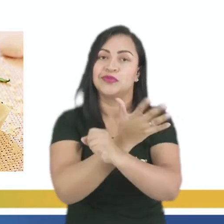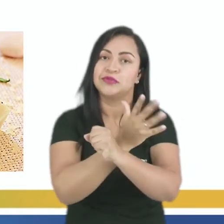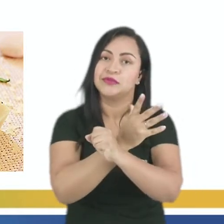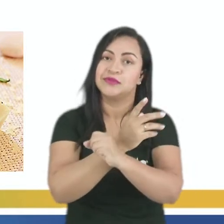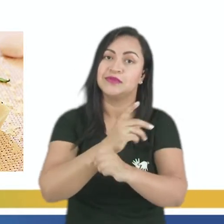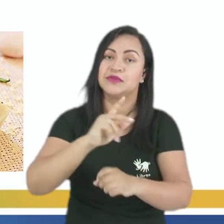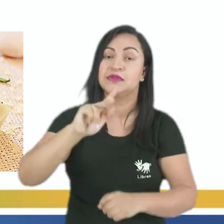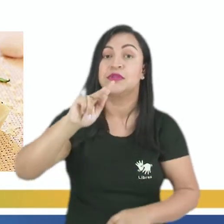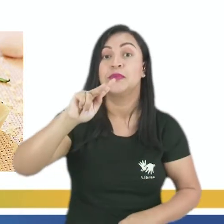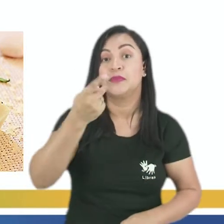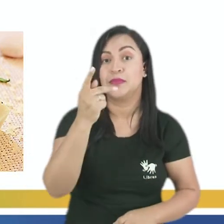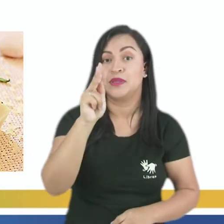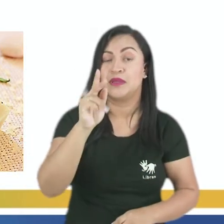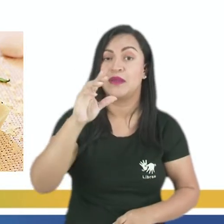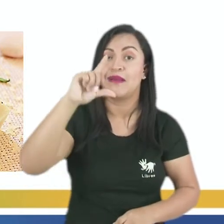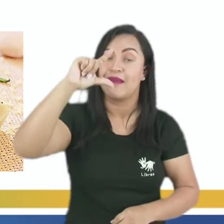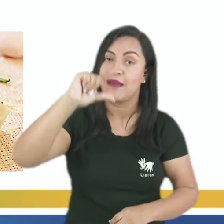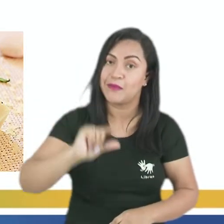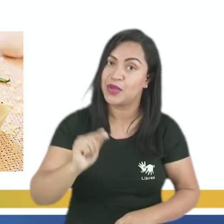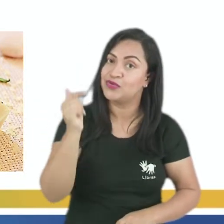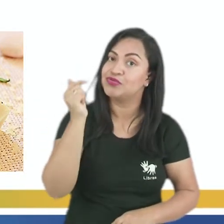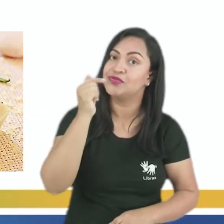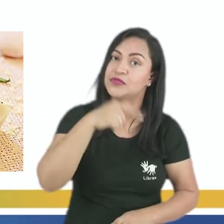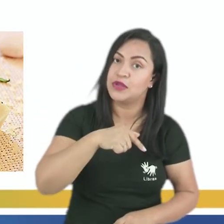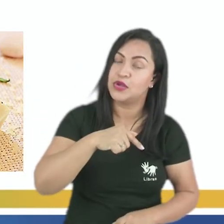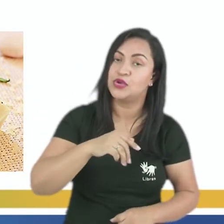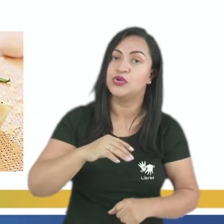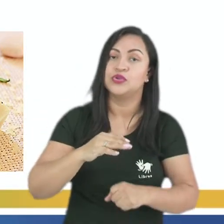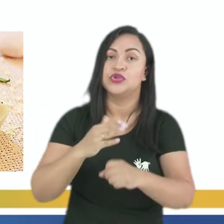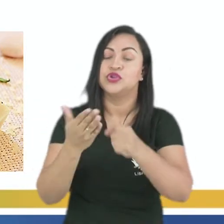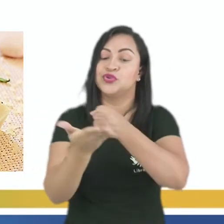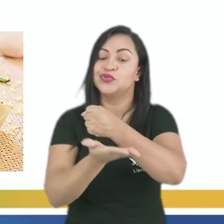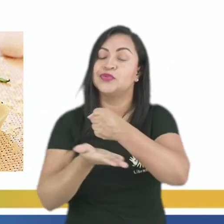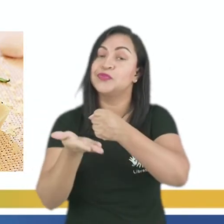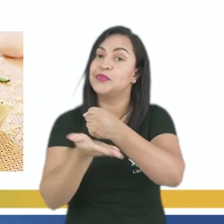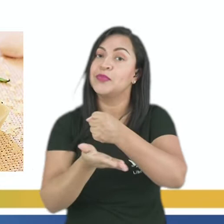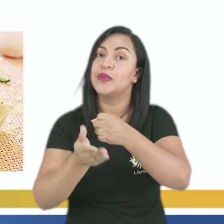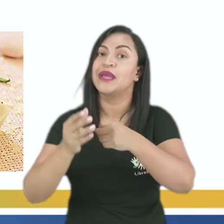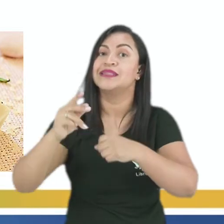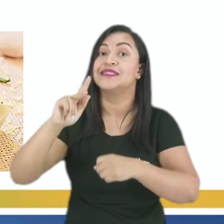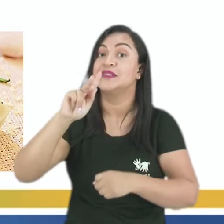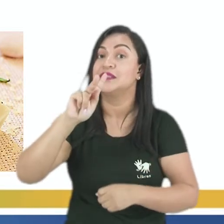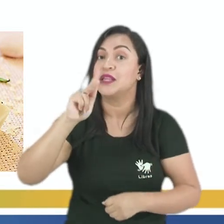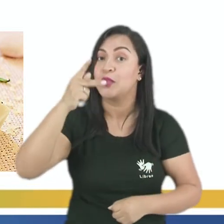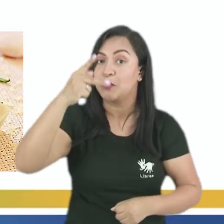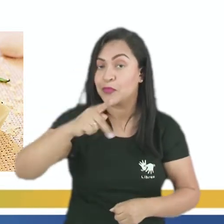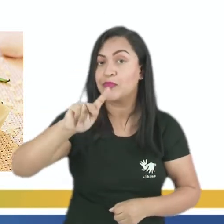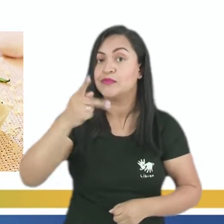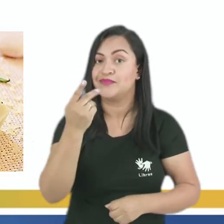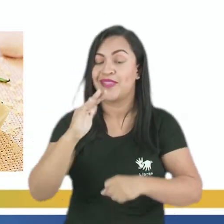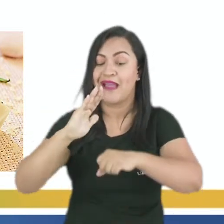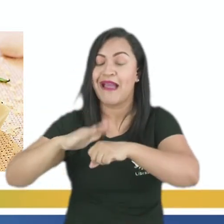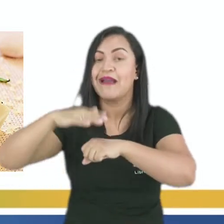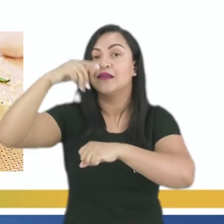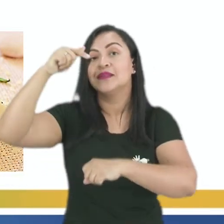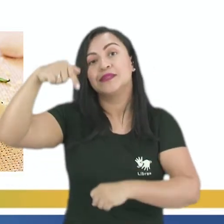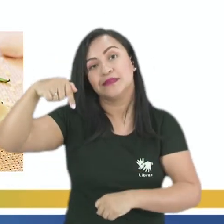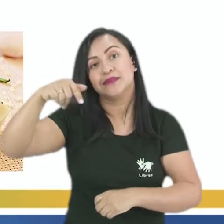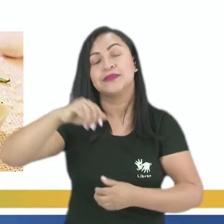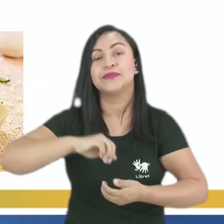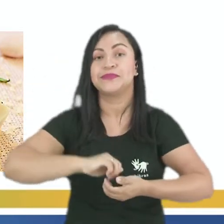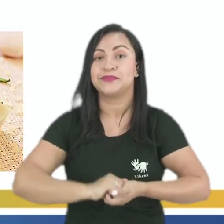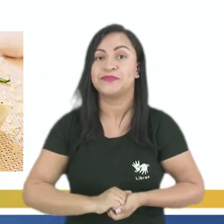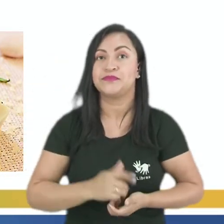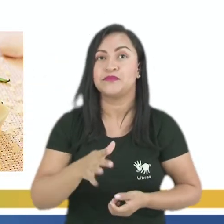baixo, abaixo de 7, soluções básicas têm um pH alto, acima de 7. E ali eu trouxe o exemplo